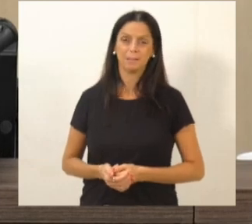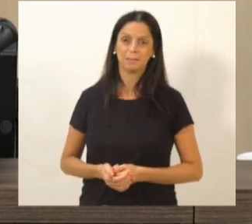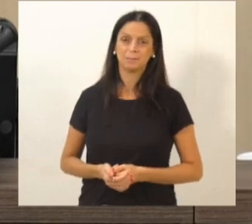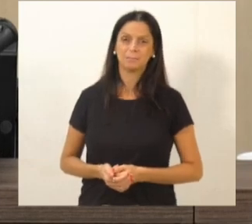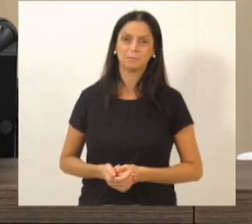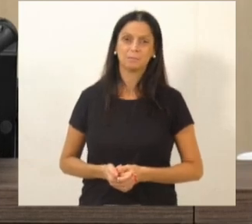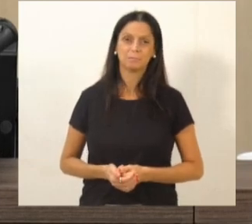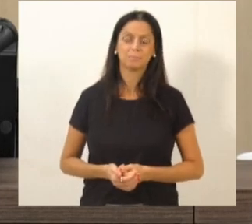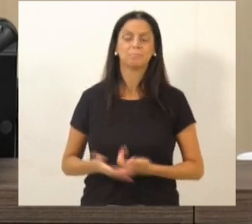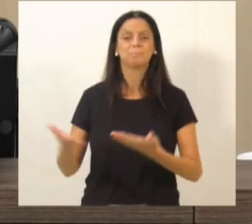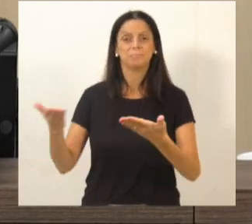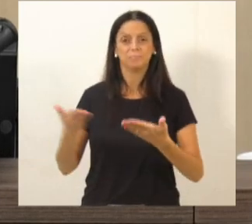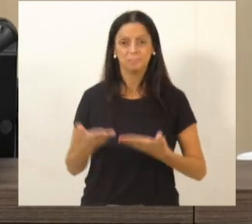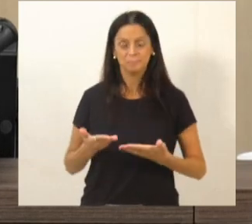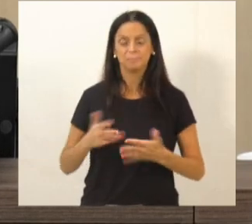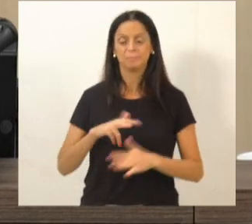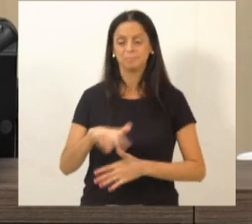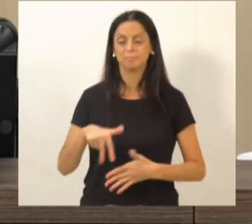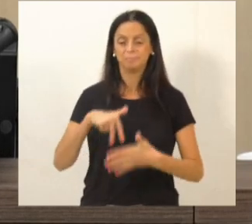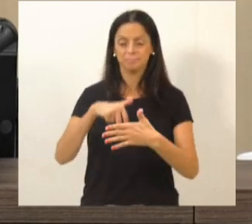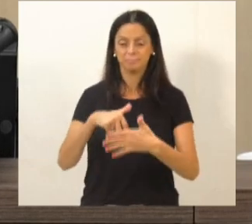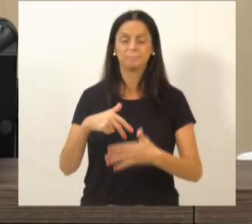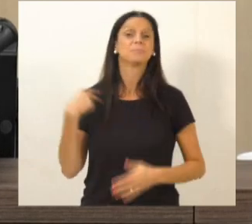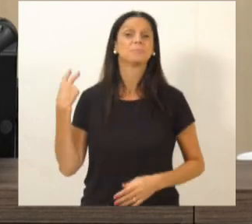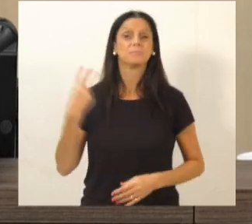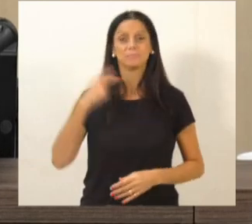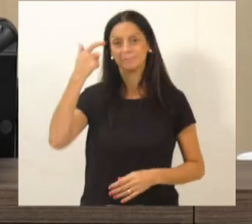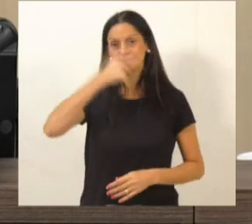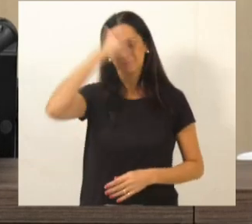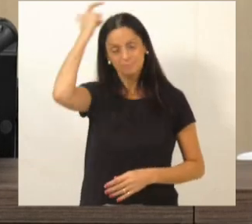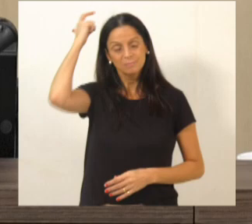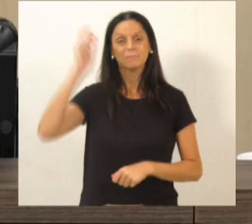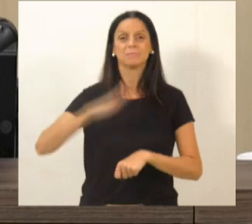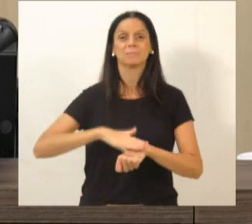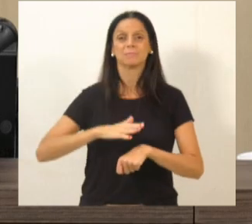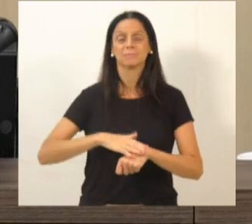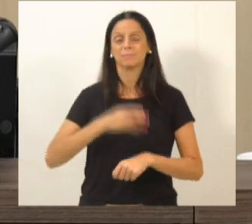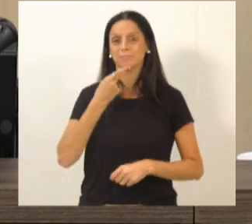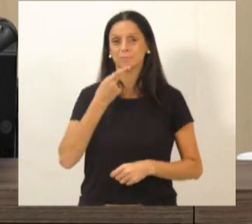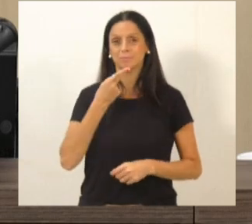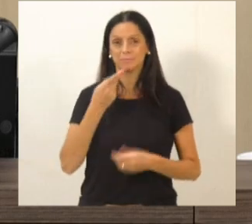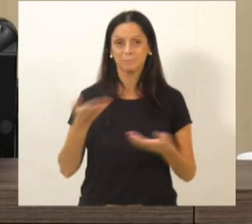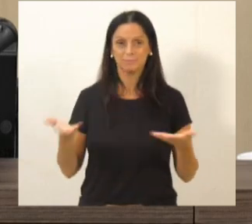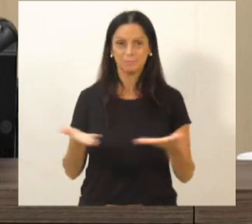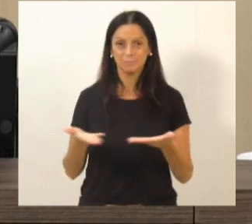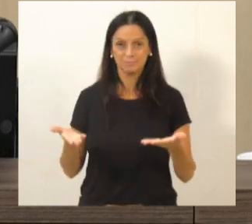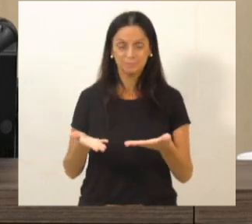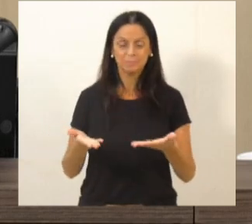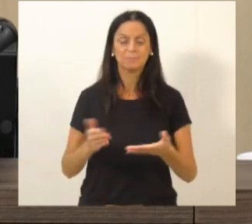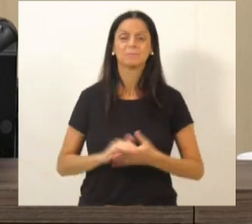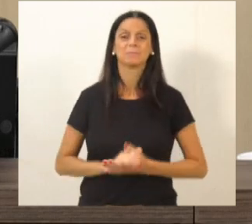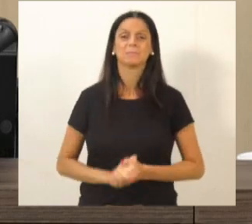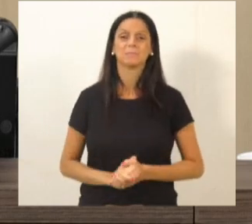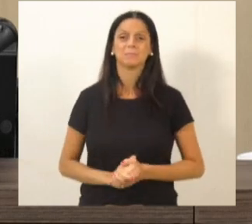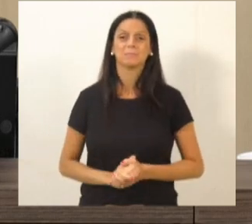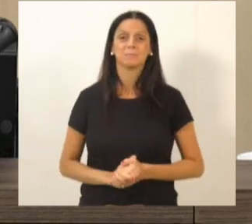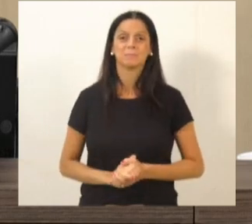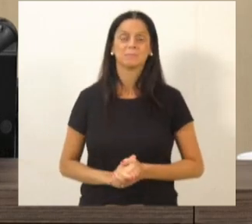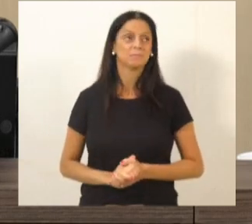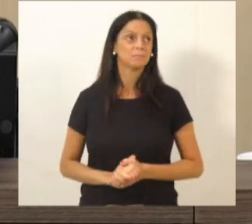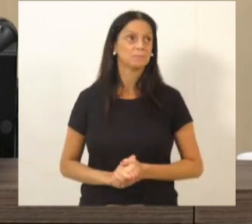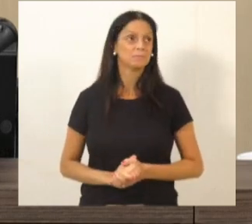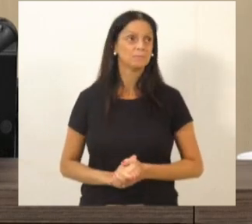convido agora, então, o vereador Adriano para fazer a sua